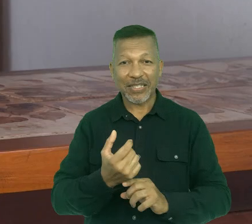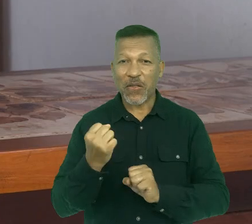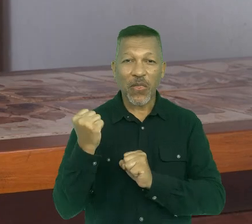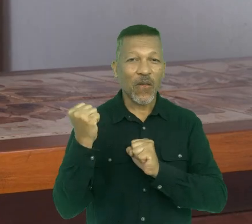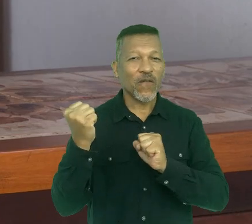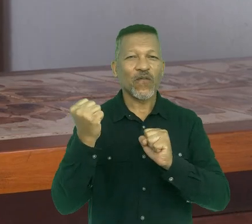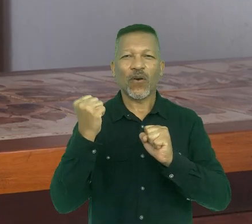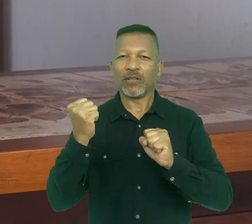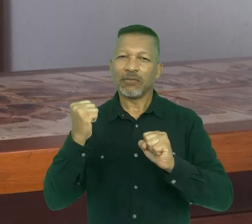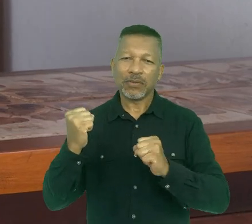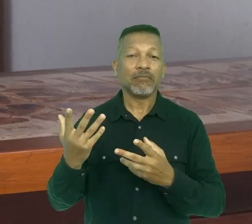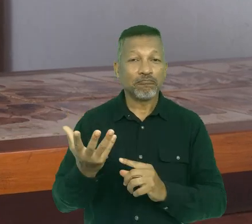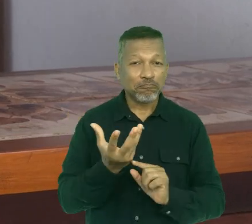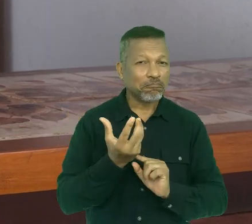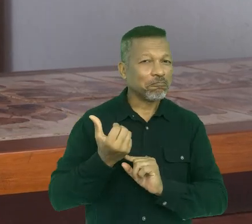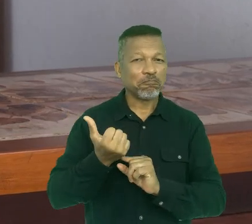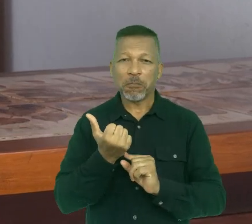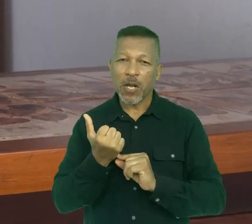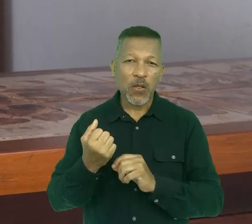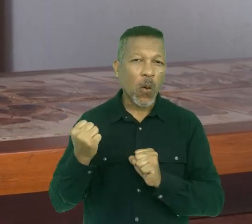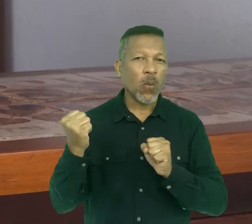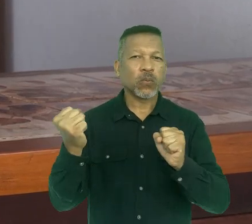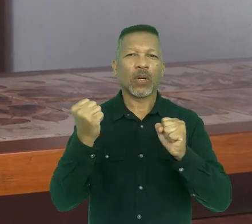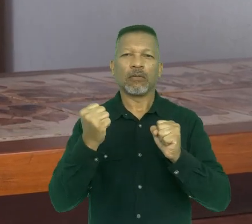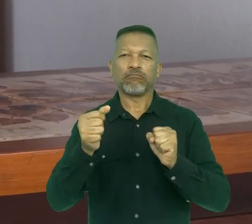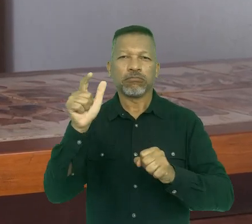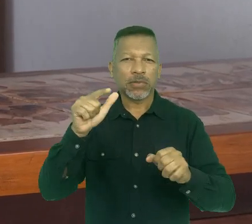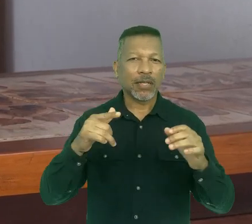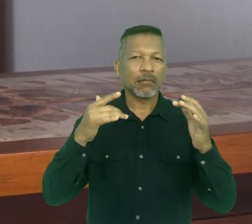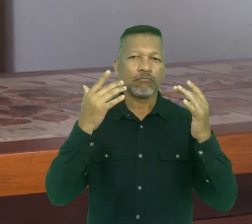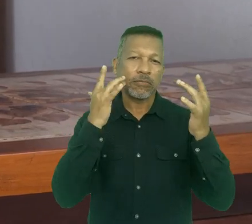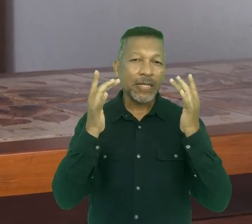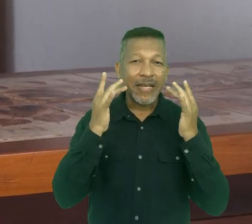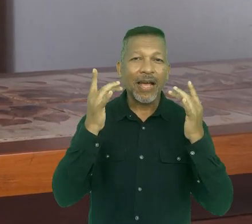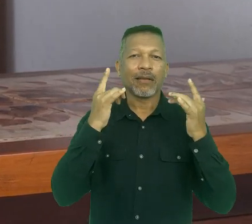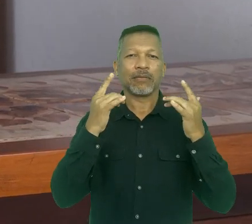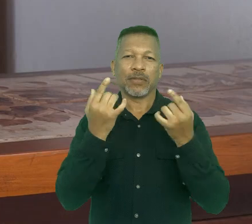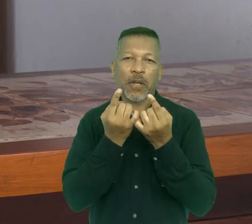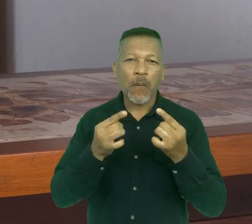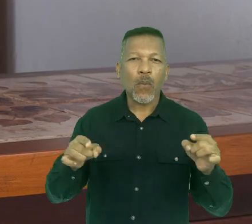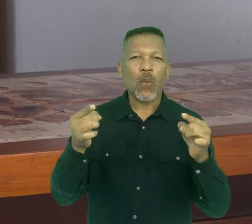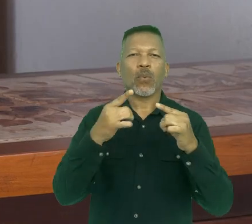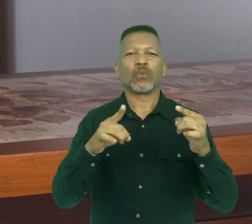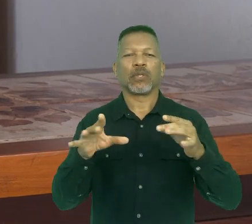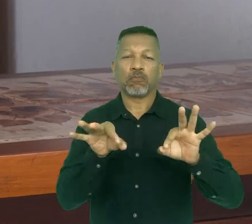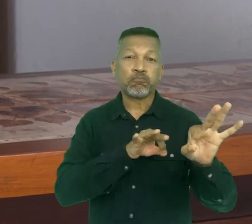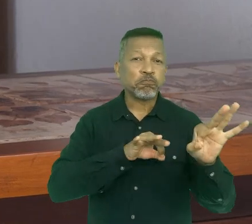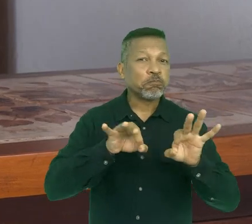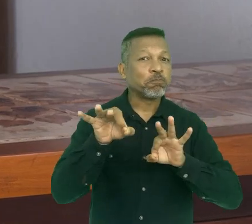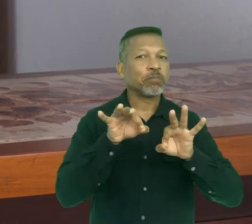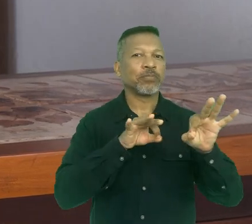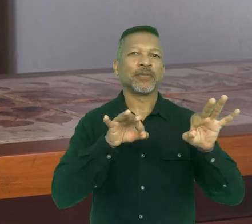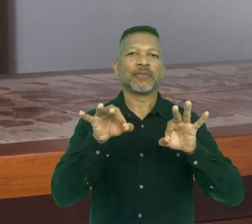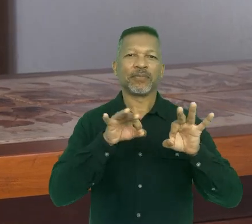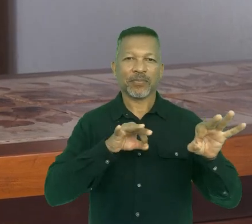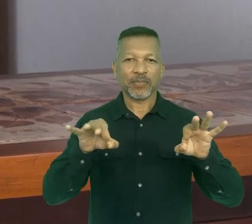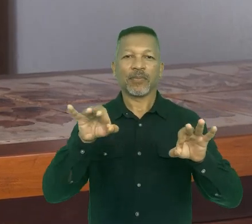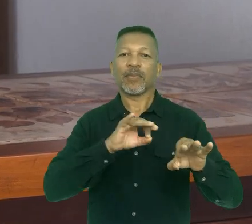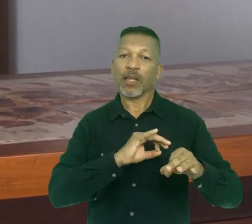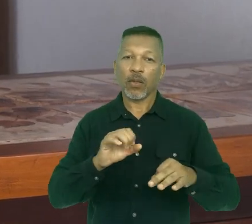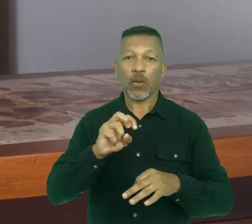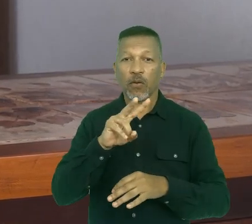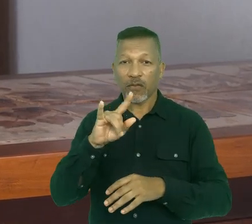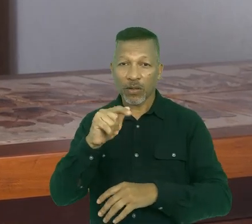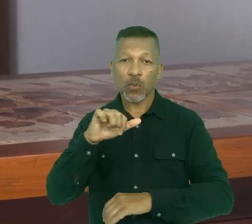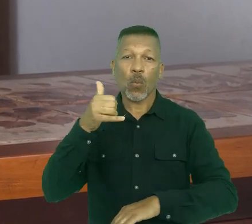forte, de arte muito forte em todos os cenários, né, no teatro, na música, na produção. O Vale do